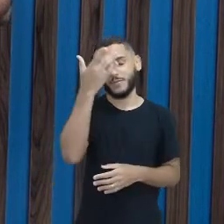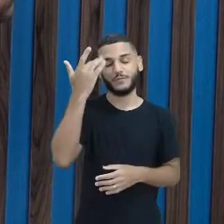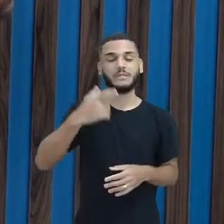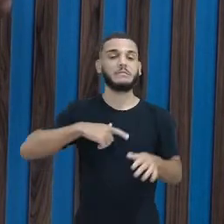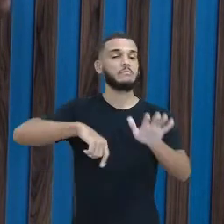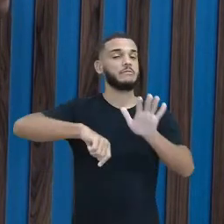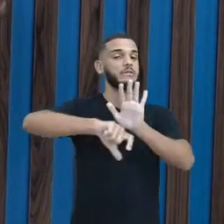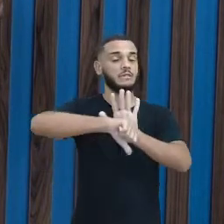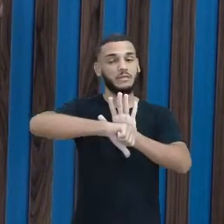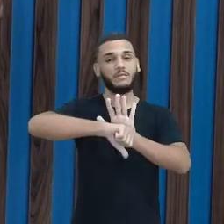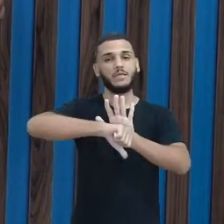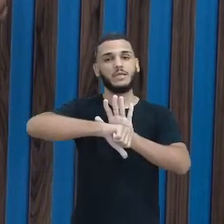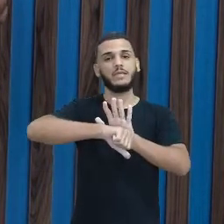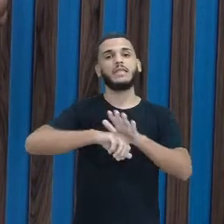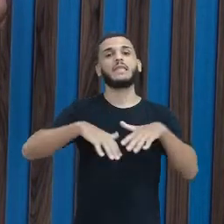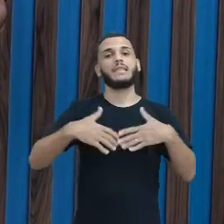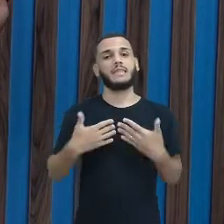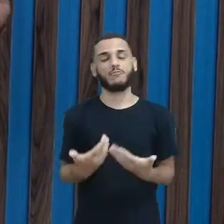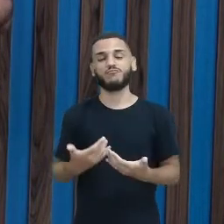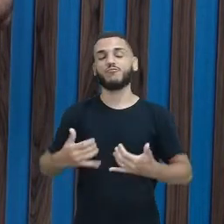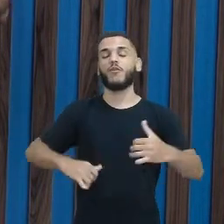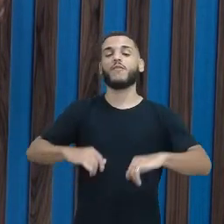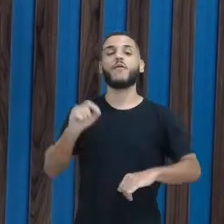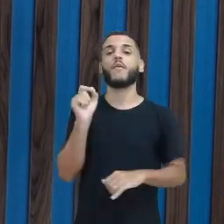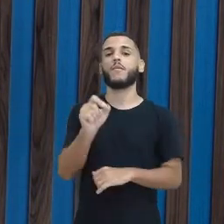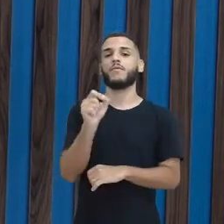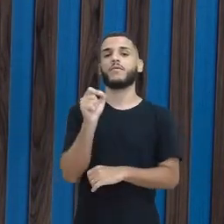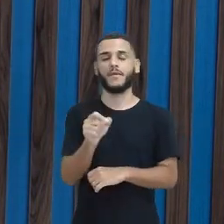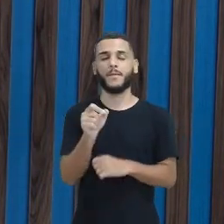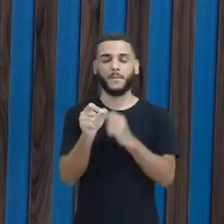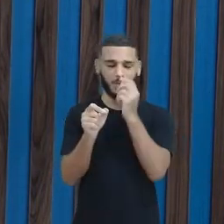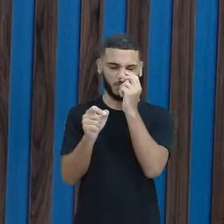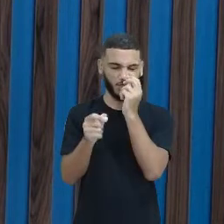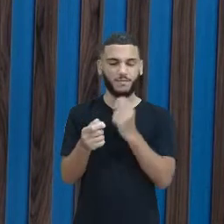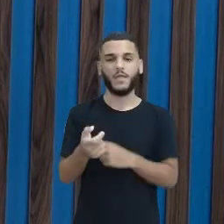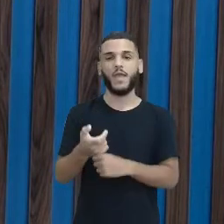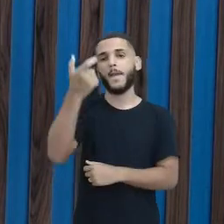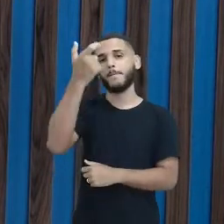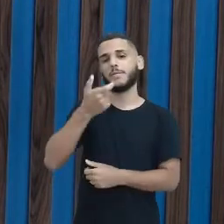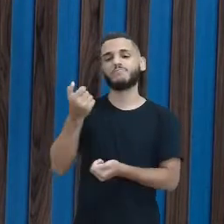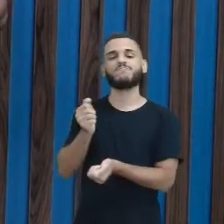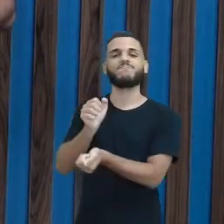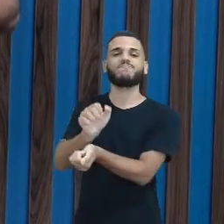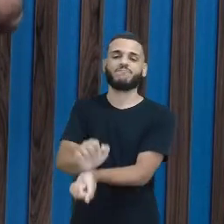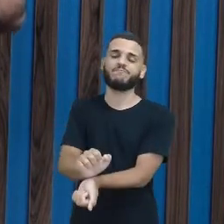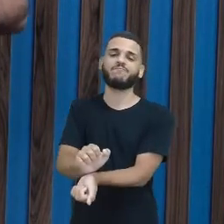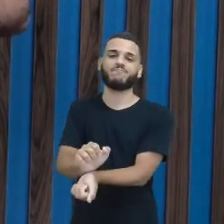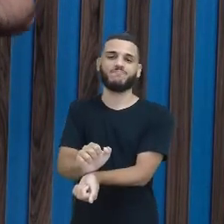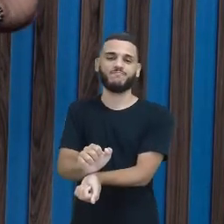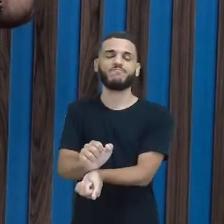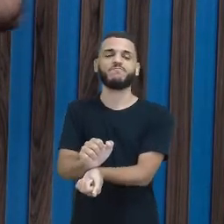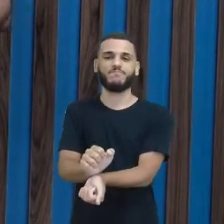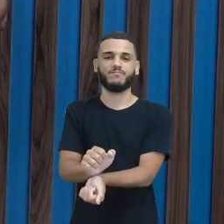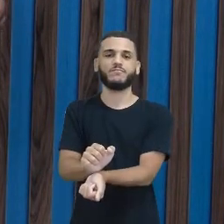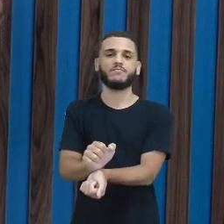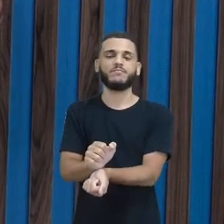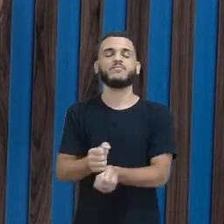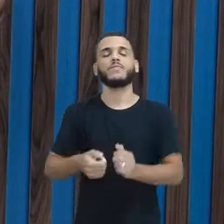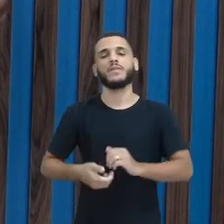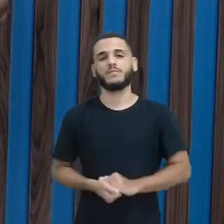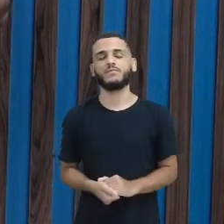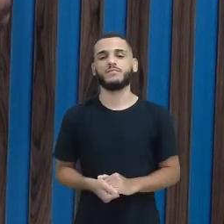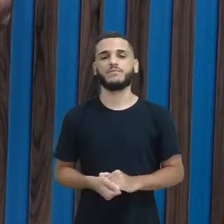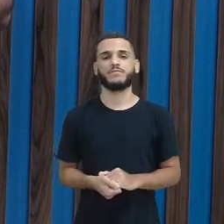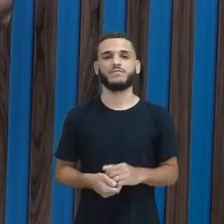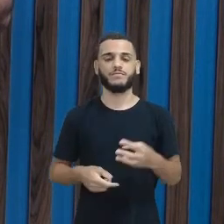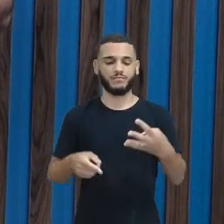crime, então a pena para aquele crime podia ser a escravização daquela pessoa como punição.